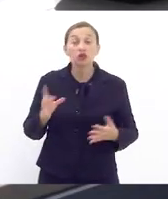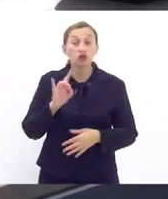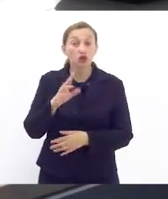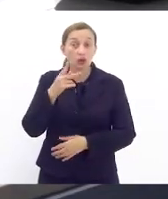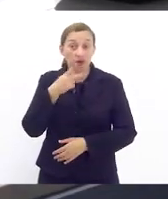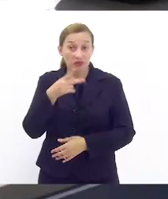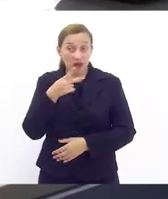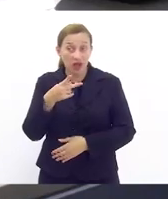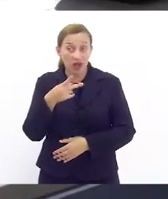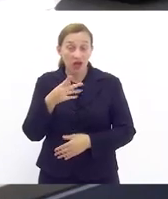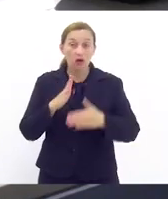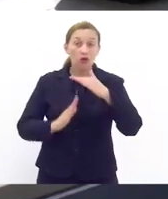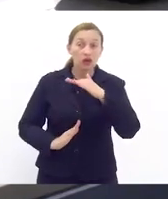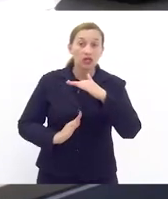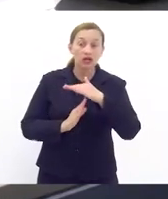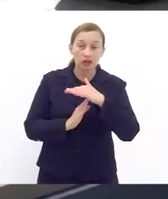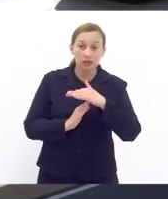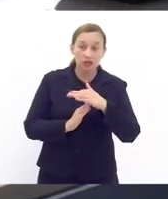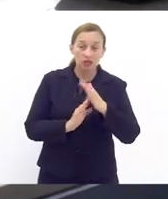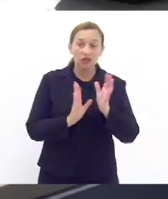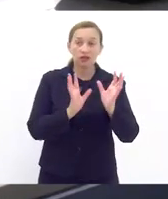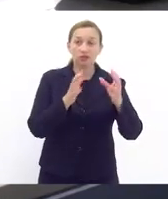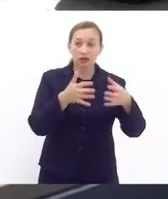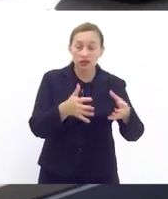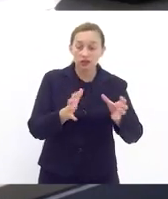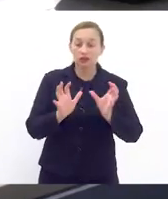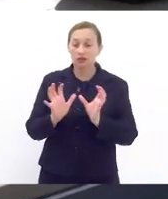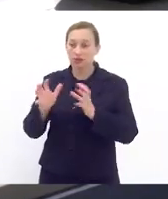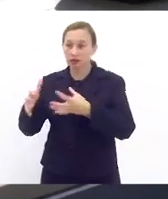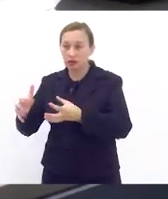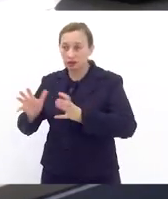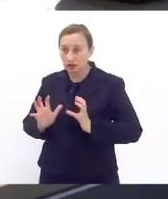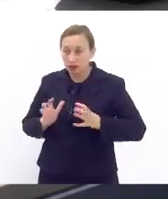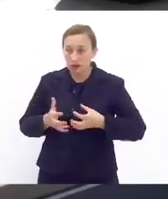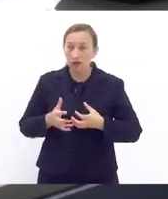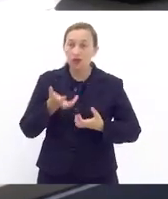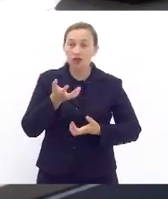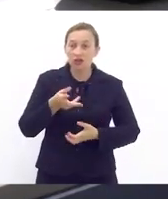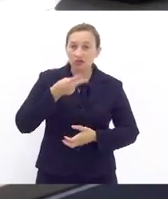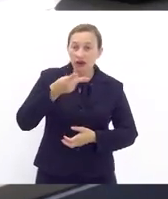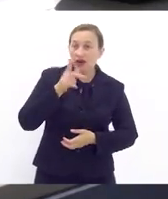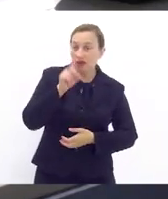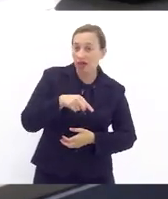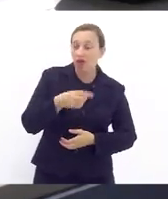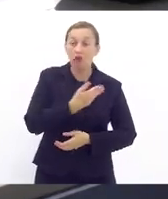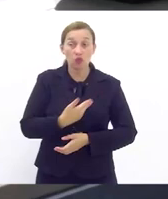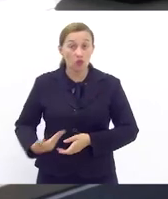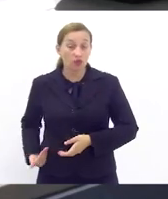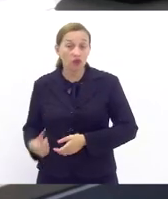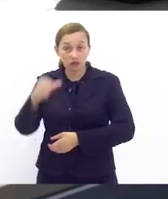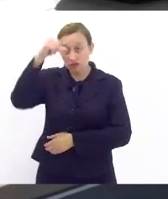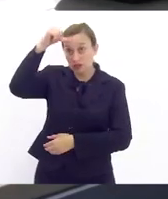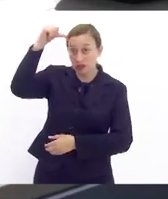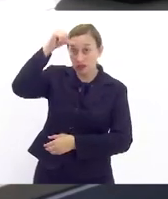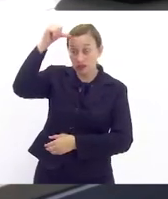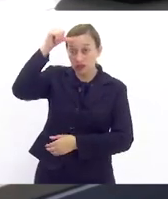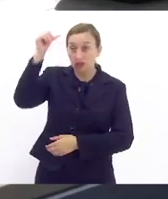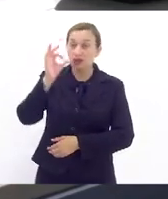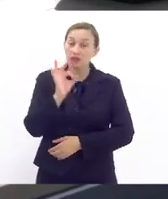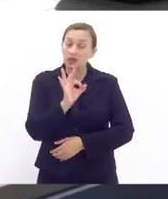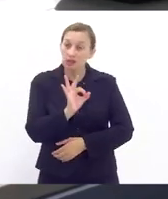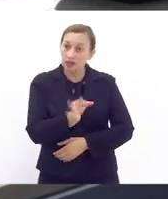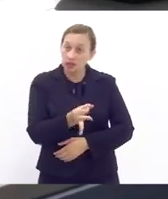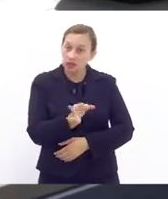colocar os limites desta ponderação o que eu quero dizer é o governo Claudio Castro devidamente